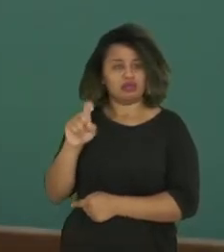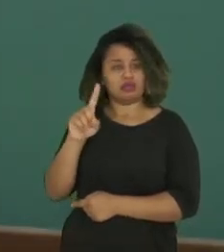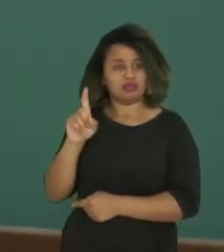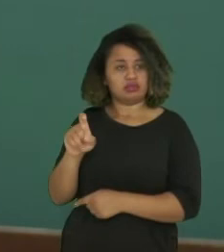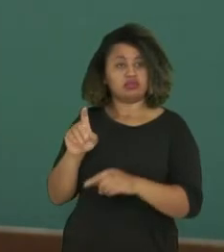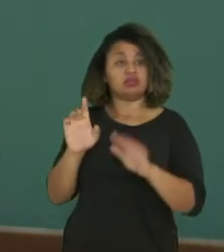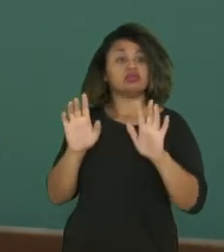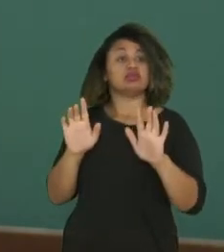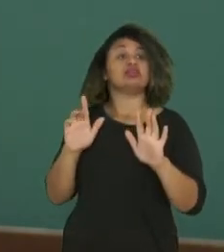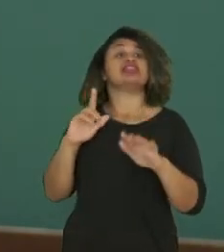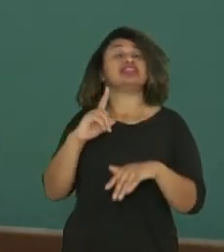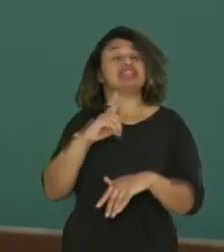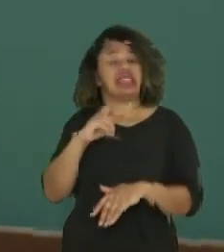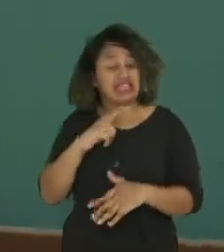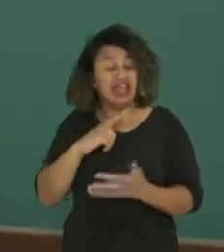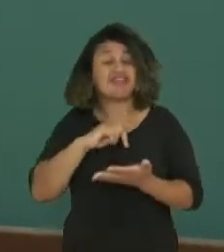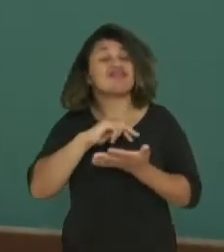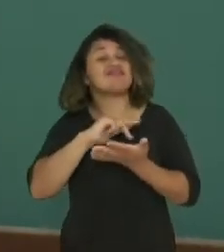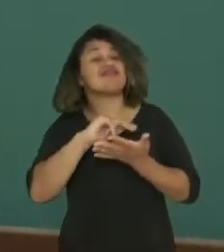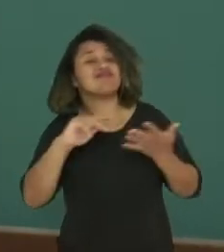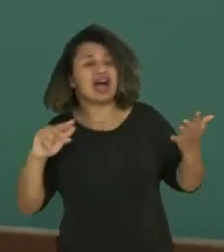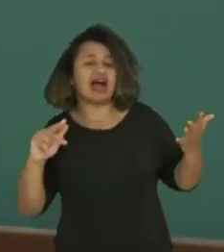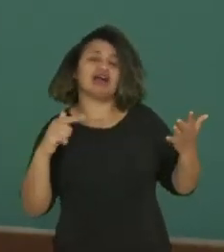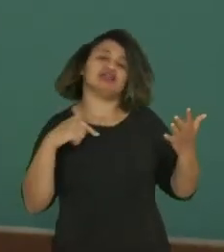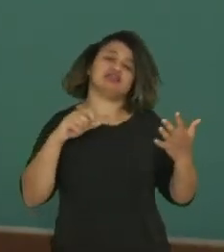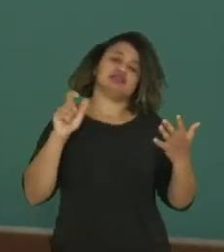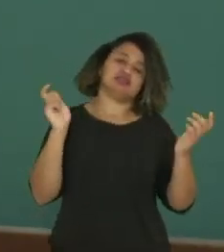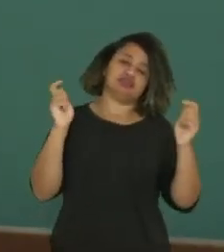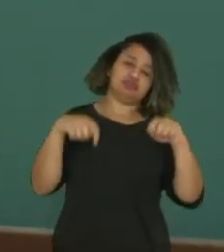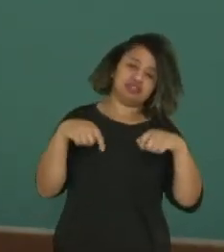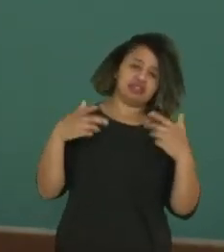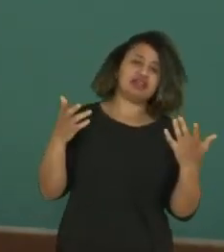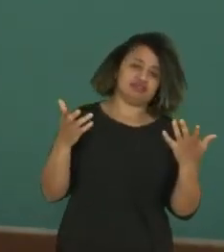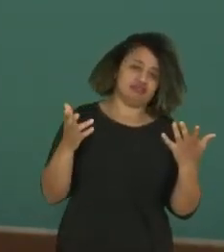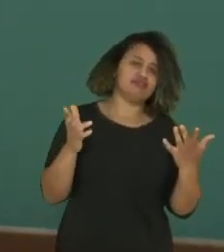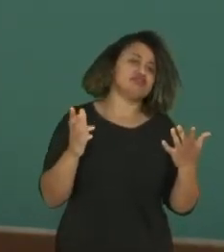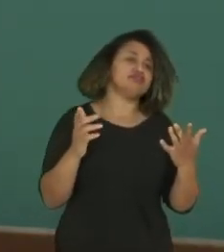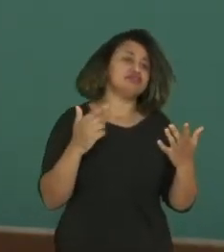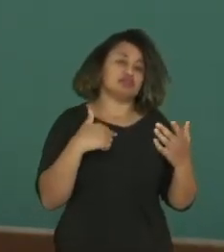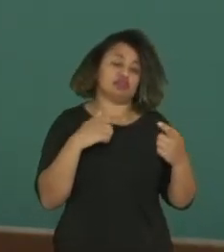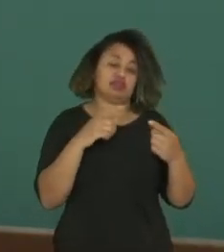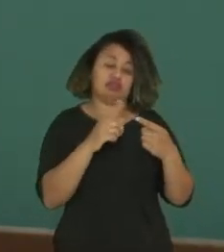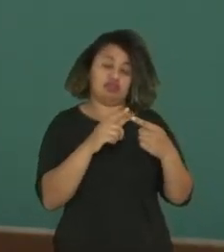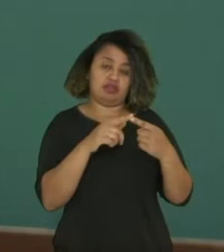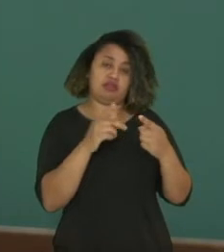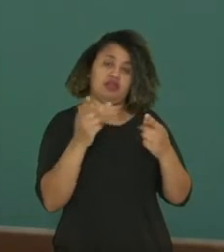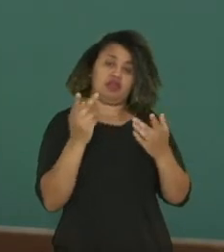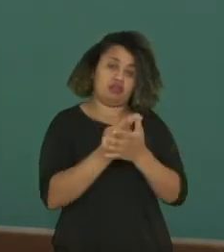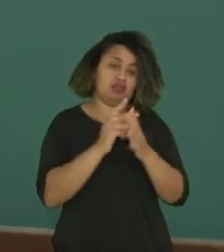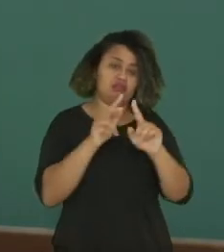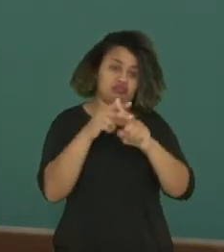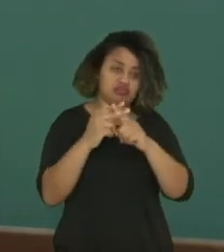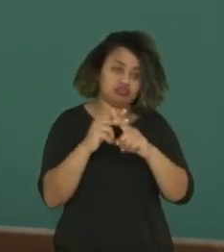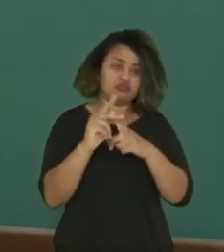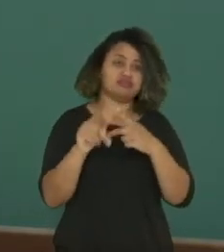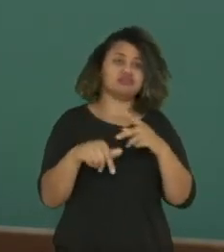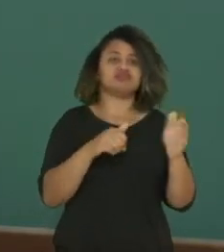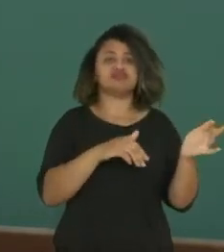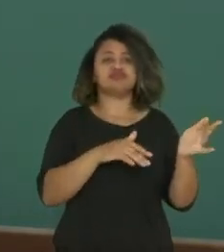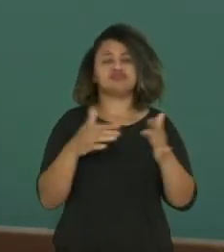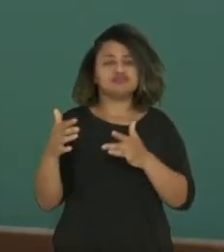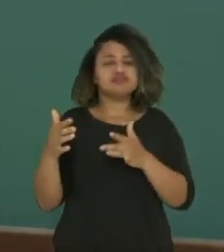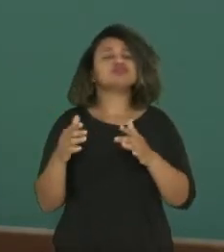presta atenção aqui, ó, existem várias hipóteses, tá? Então essa é a primeira adequação. Enquanto a origem